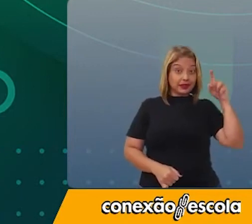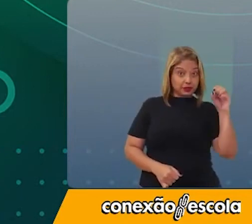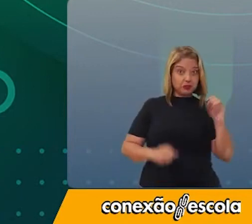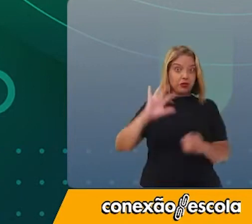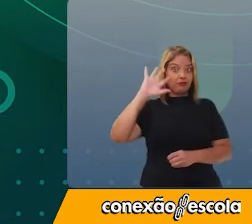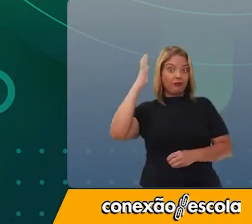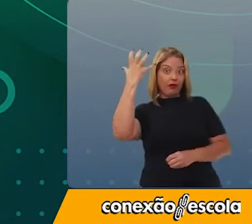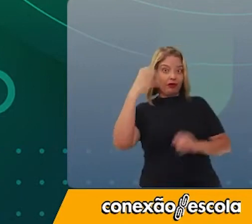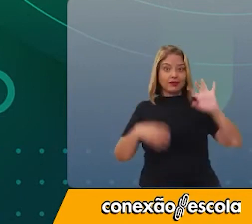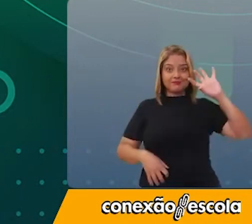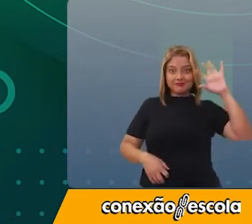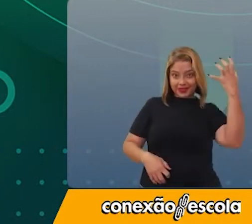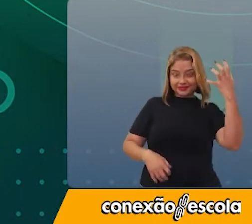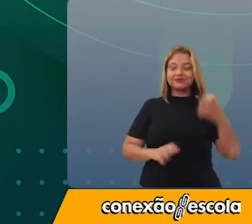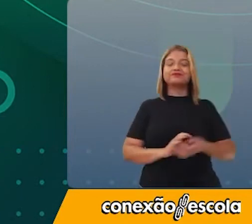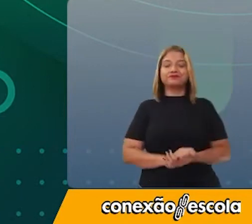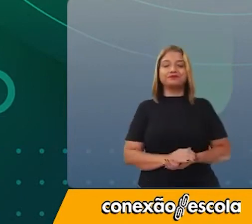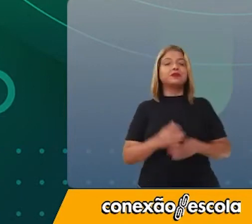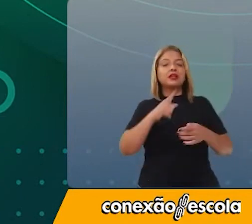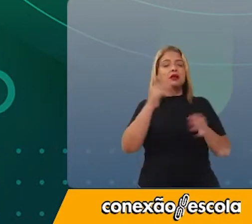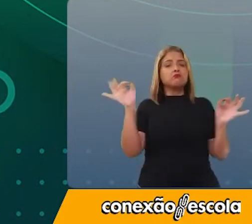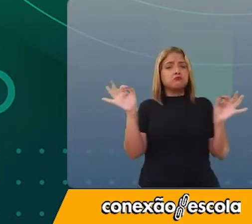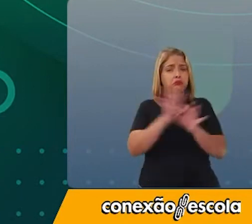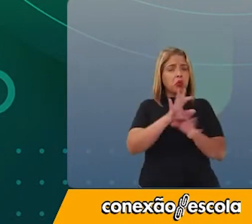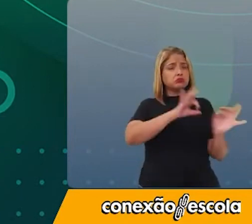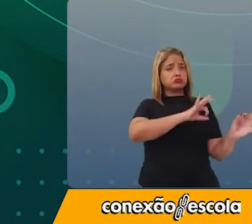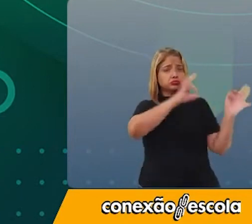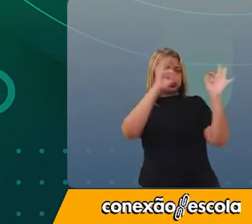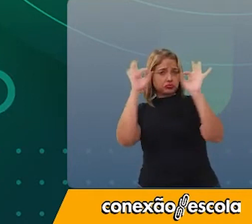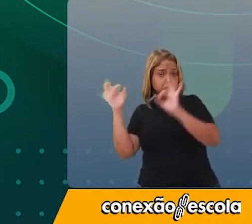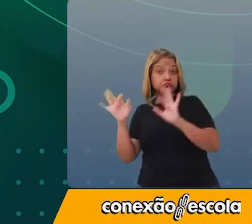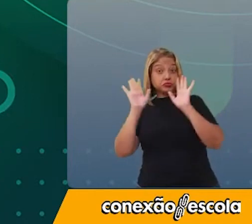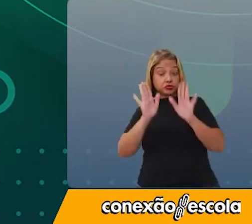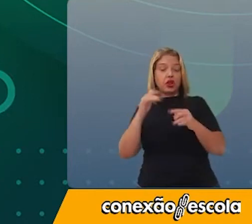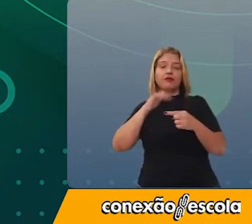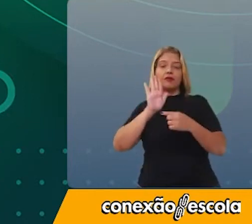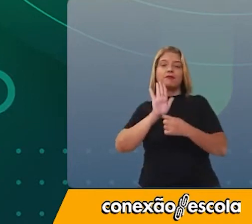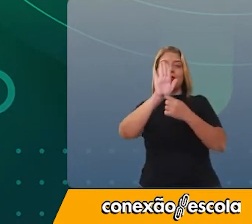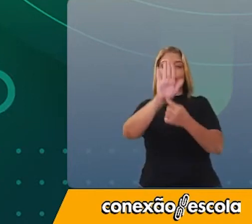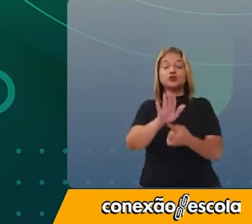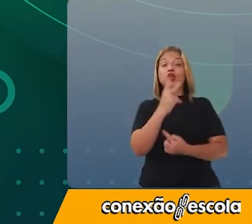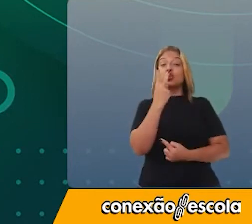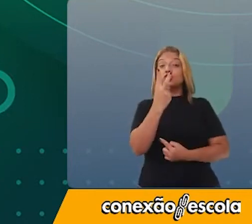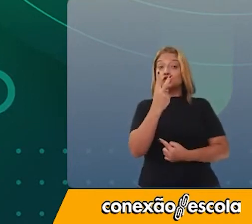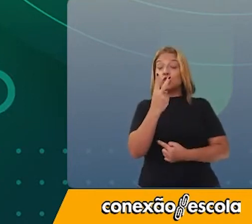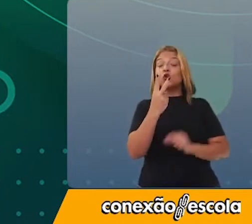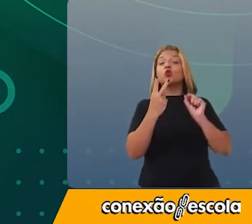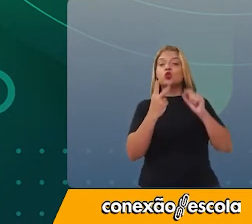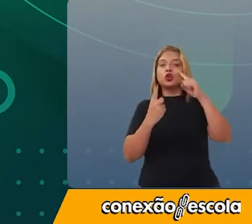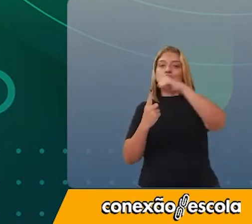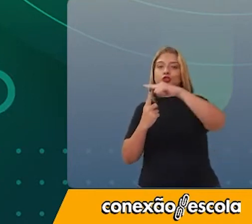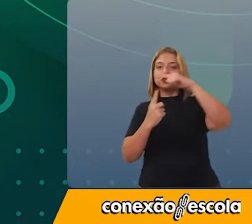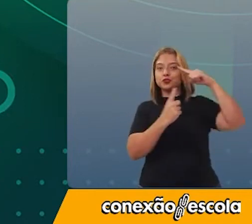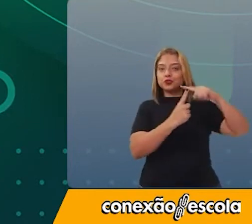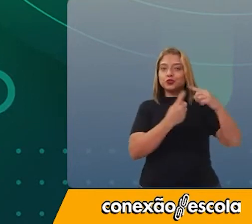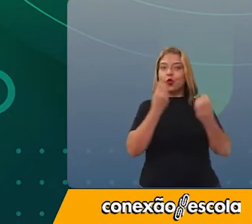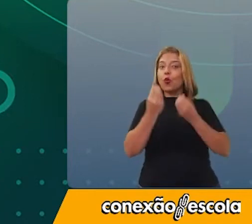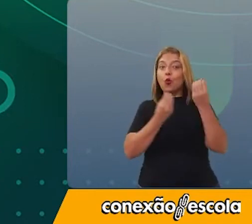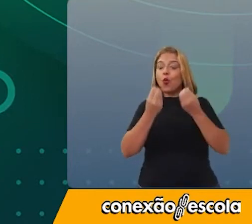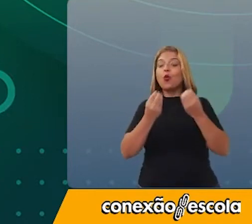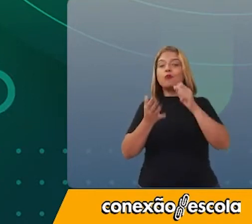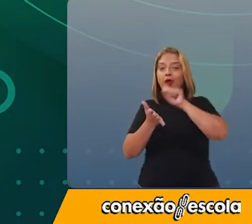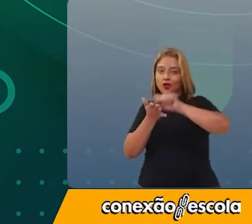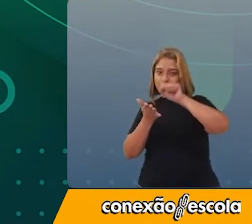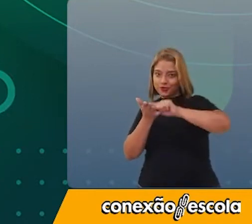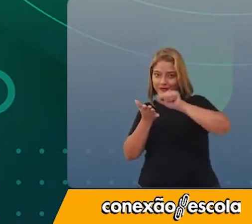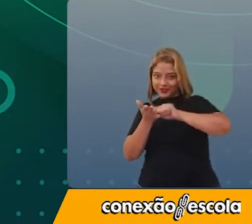nós assistimos a esse trecho, vou apresentar a você duas formas diferentes de fazer anotações.